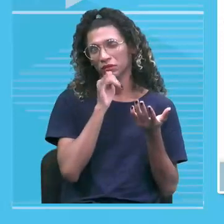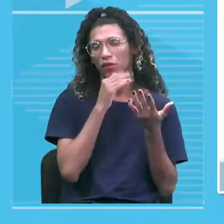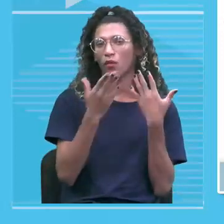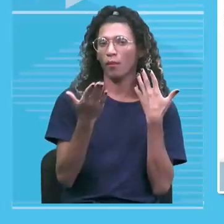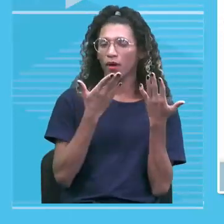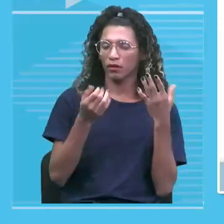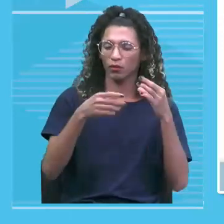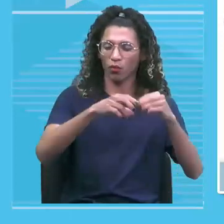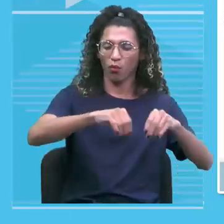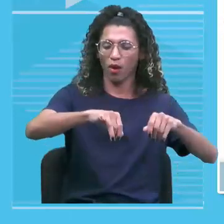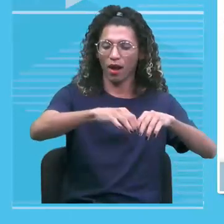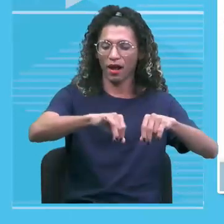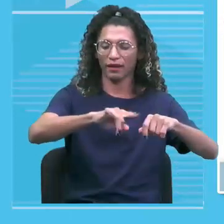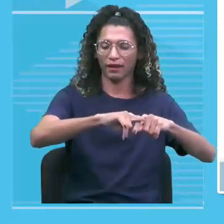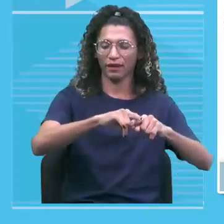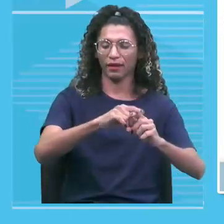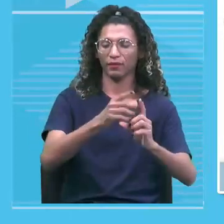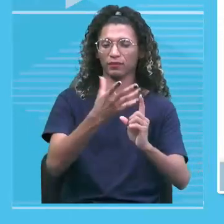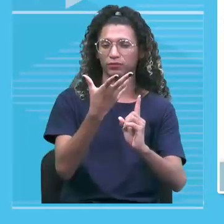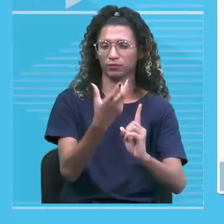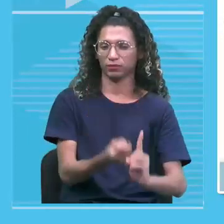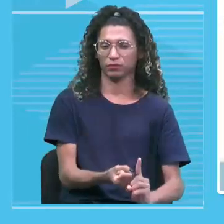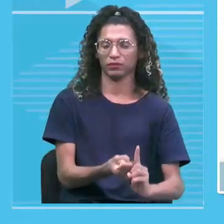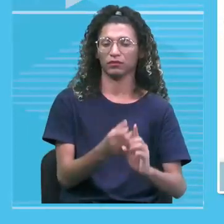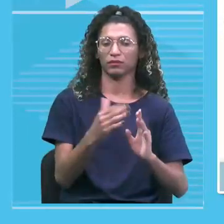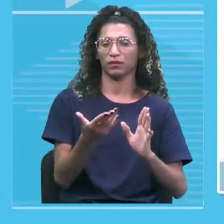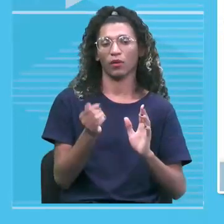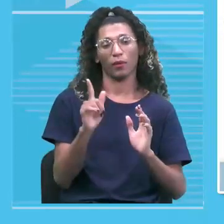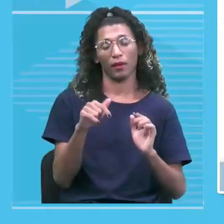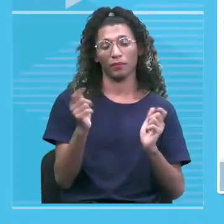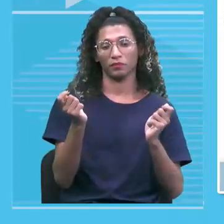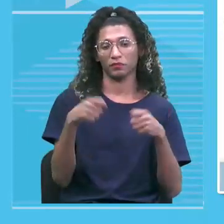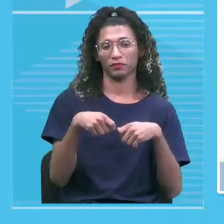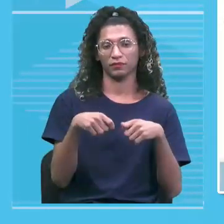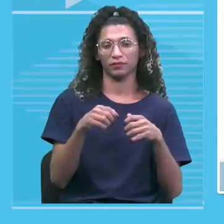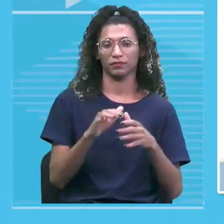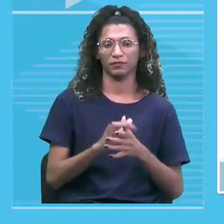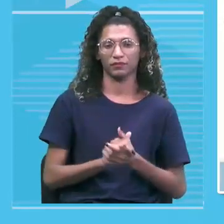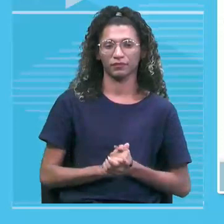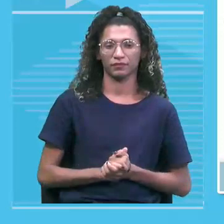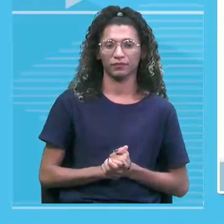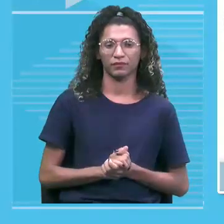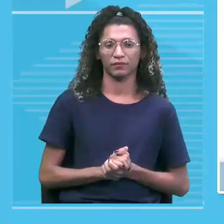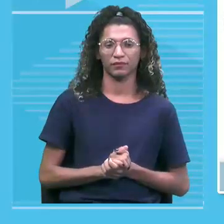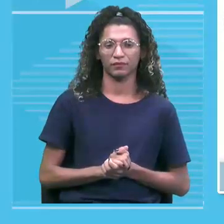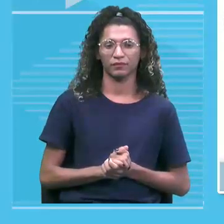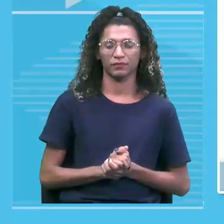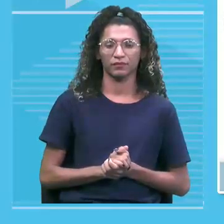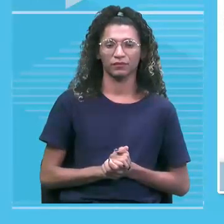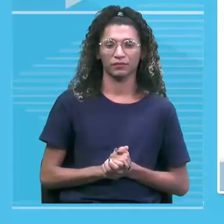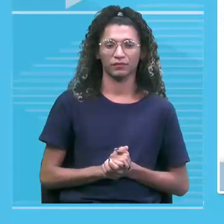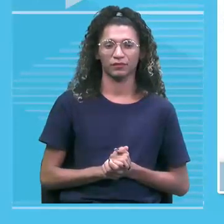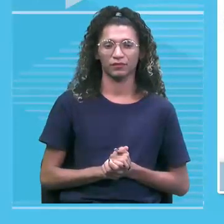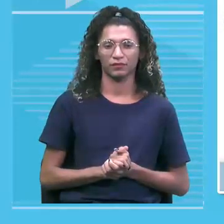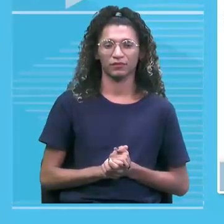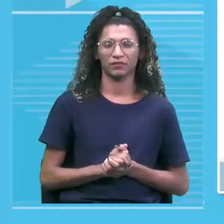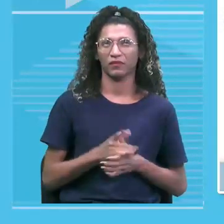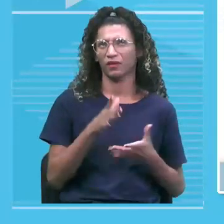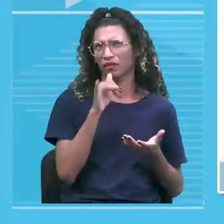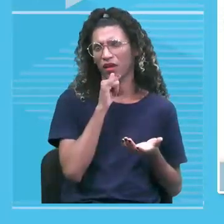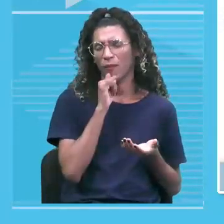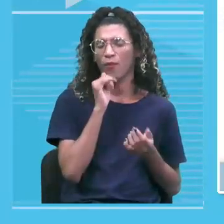que você viu seja esse caso Alguém deixou Algum objeto cair